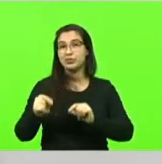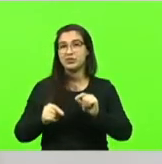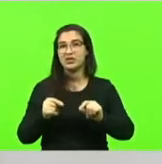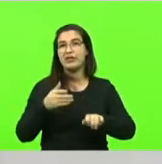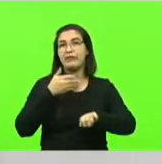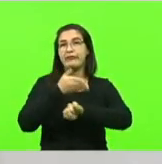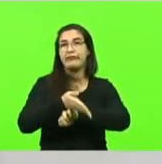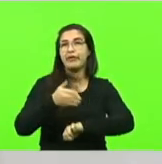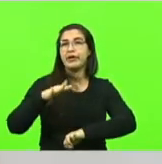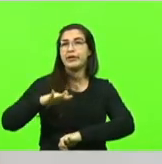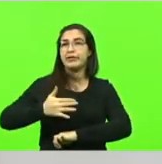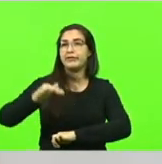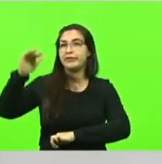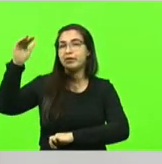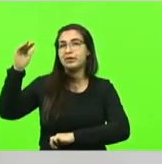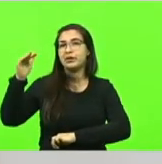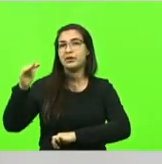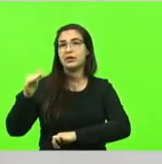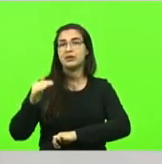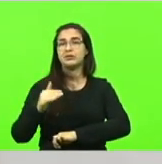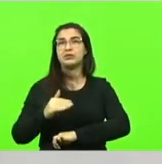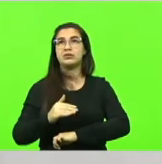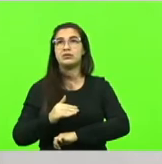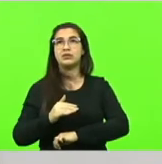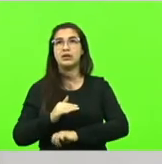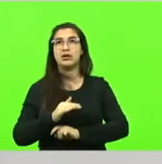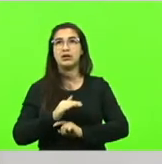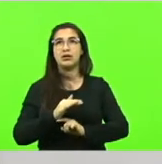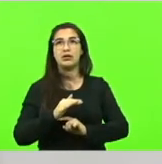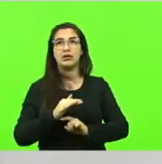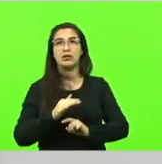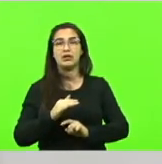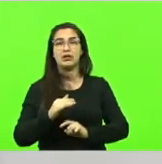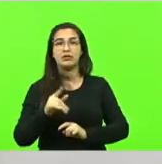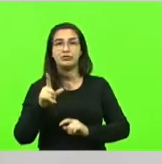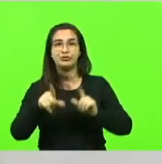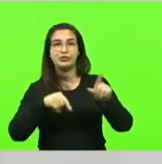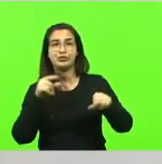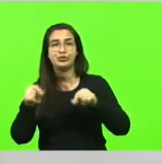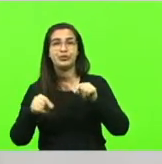região serrana, ofertou lá, através do candidato dele,